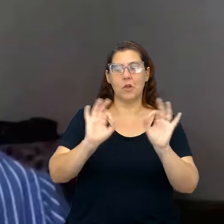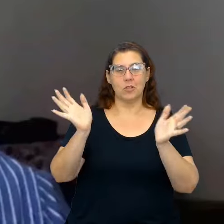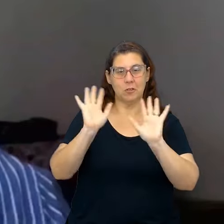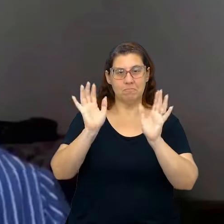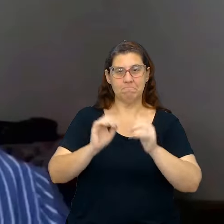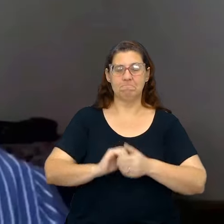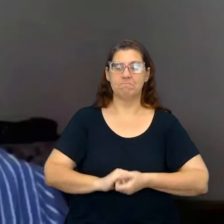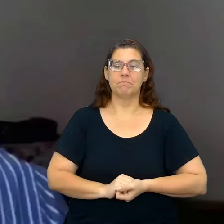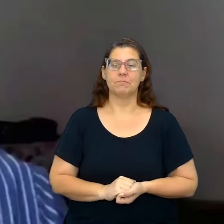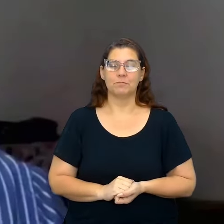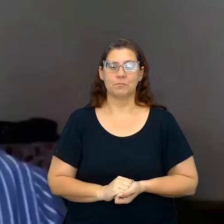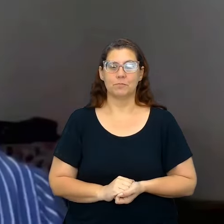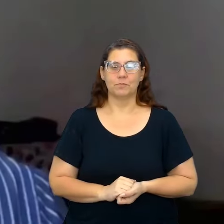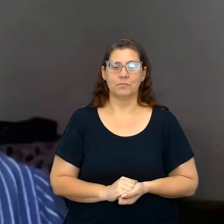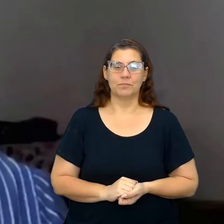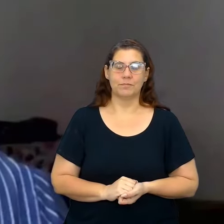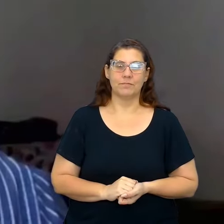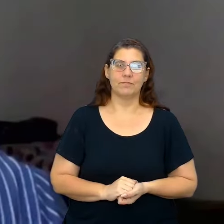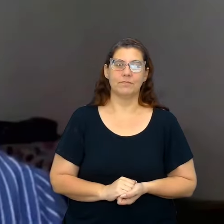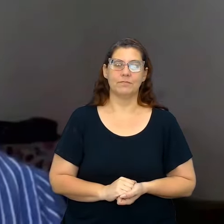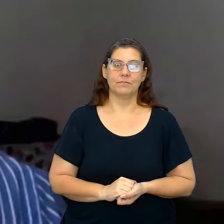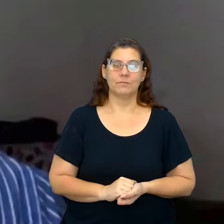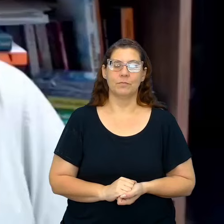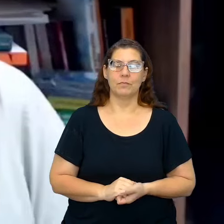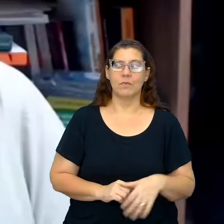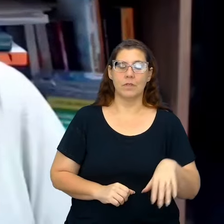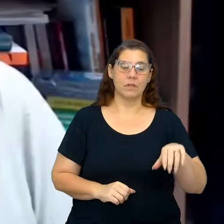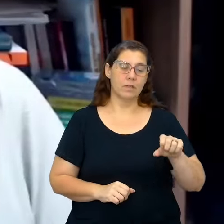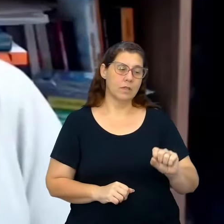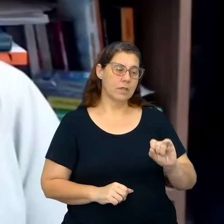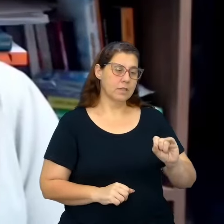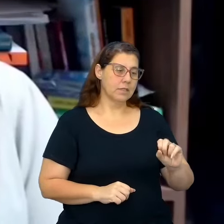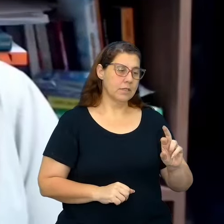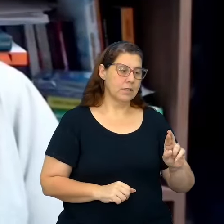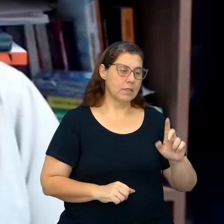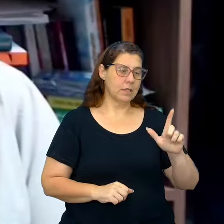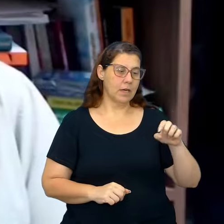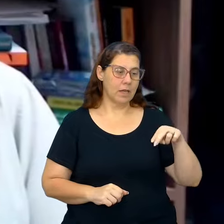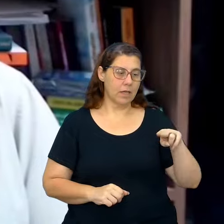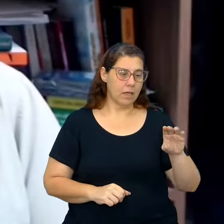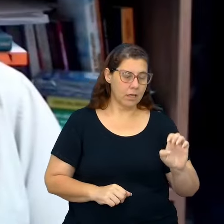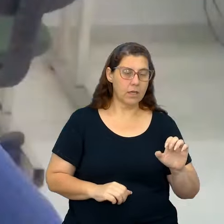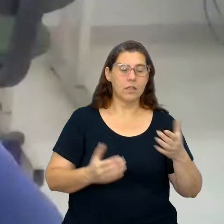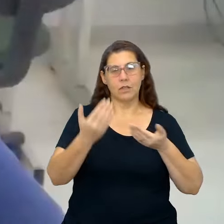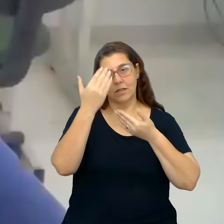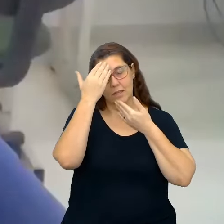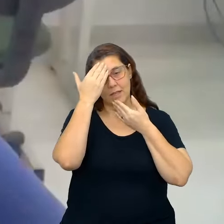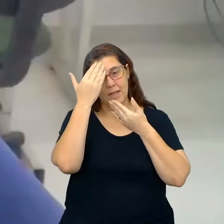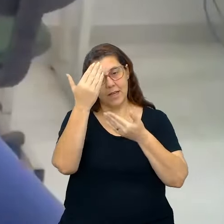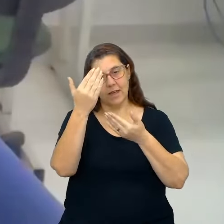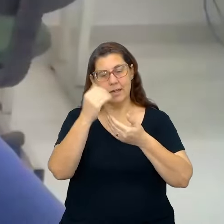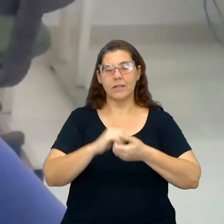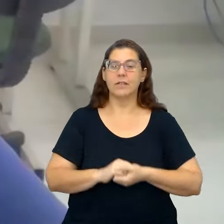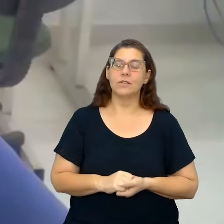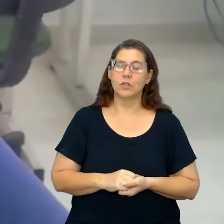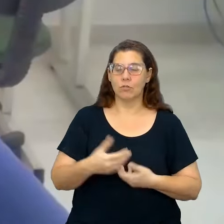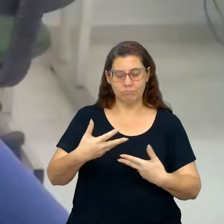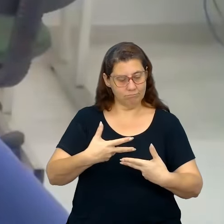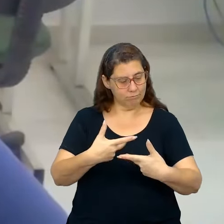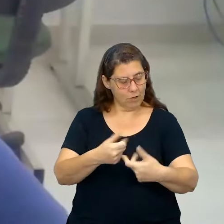próxima. Passo a palavra. Sirlene, por favor. Eu começo agradecendo o